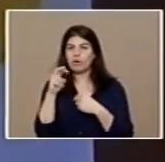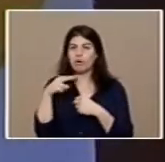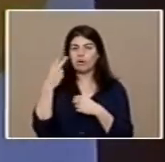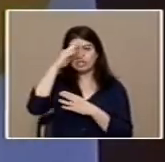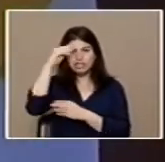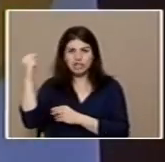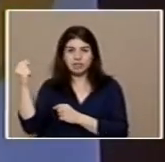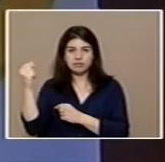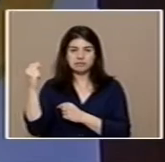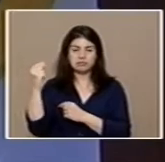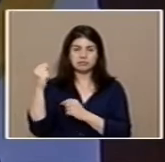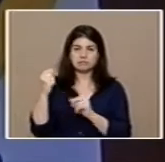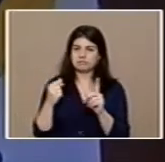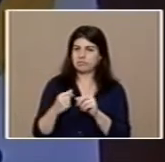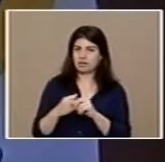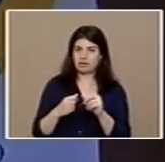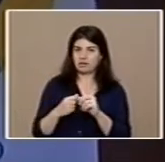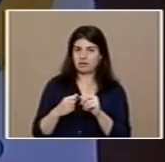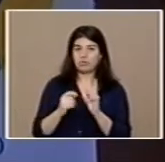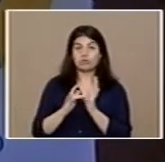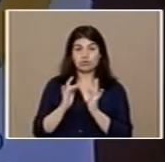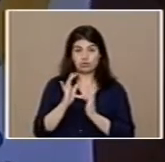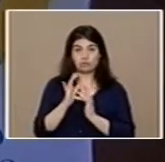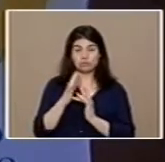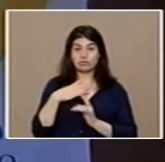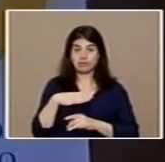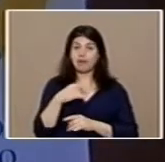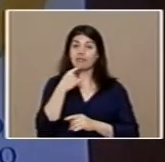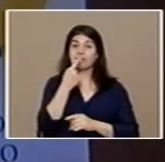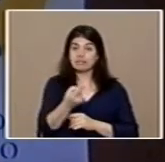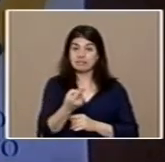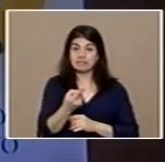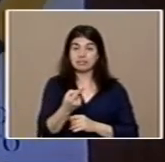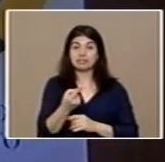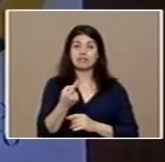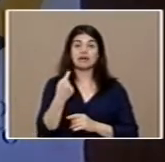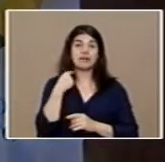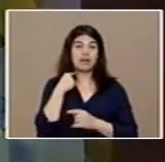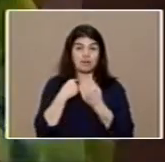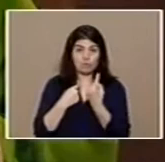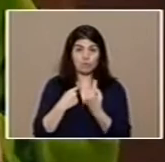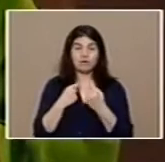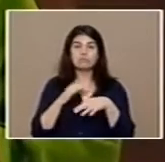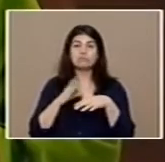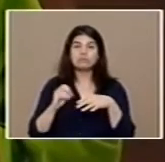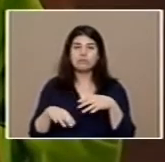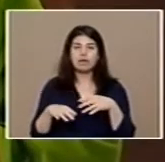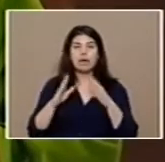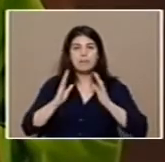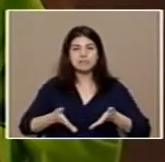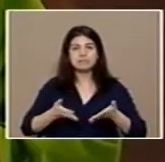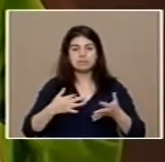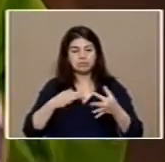desgastar não quis dos quer dizer com uma só carne é umidade em todos os